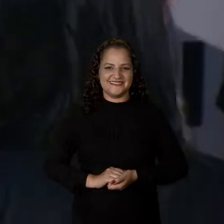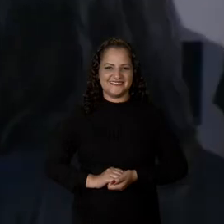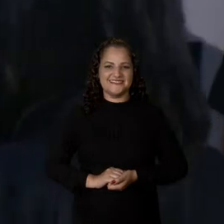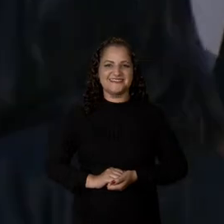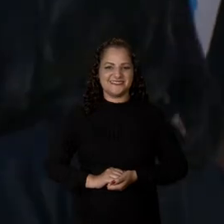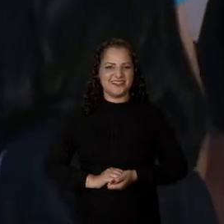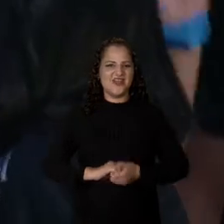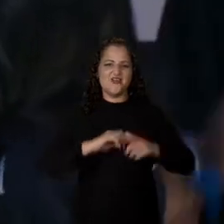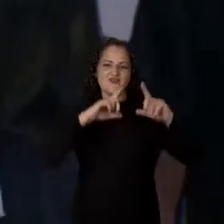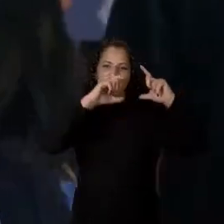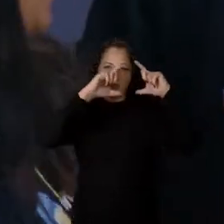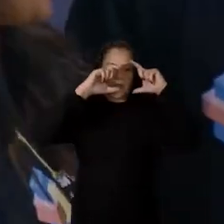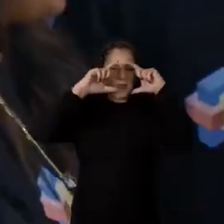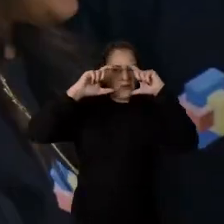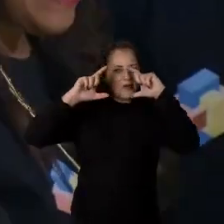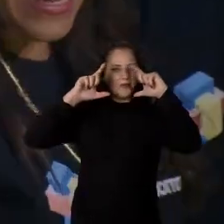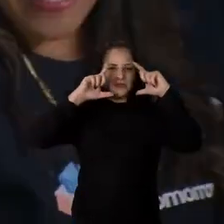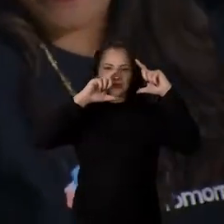Muitas fotos.